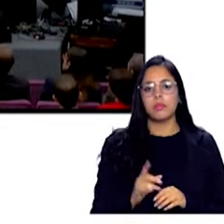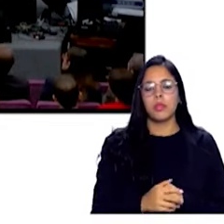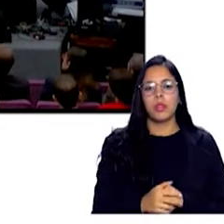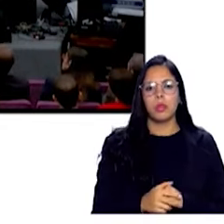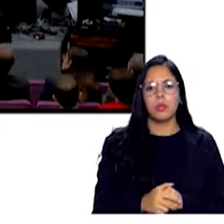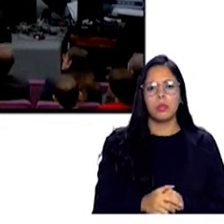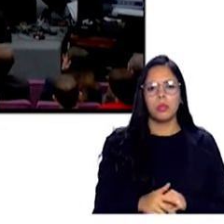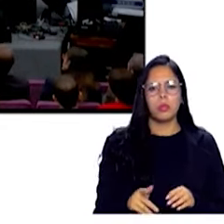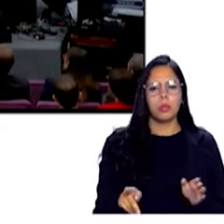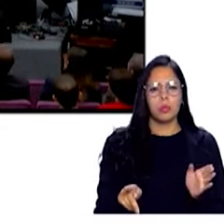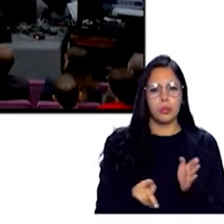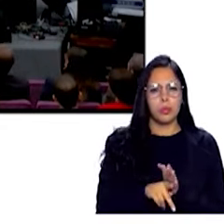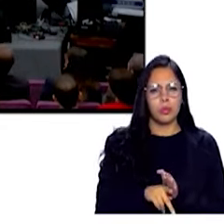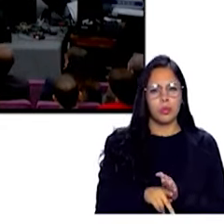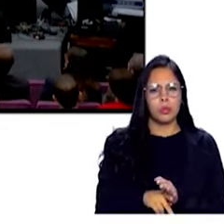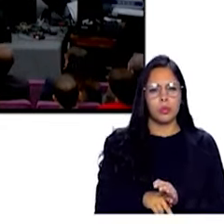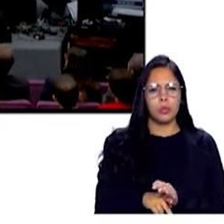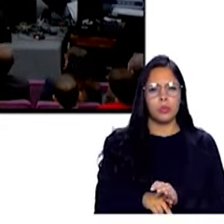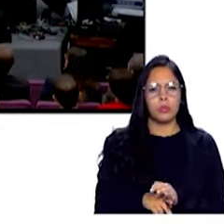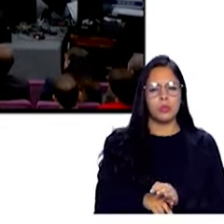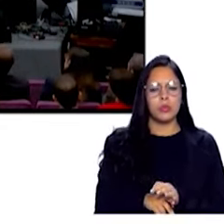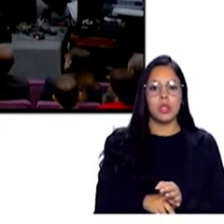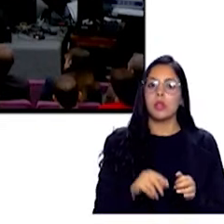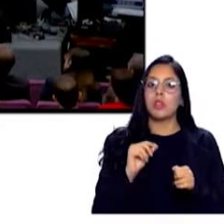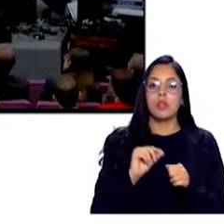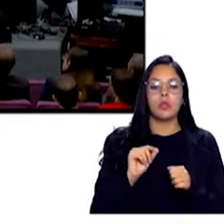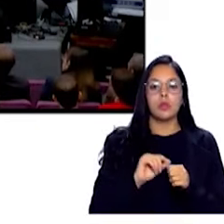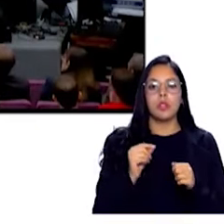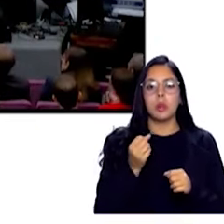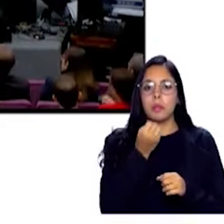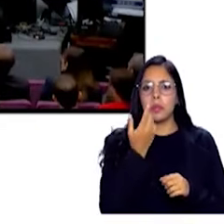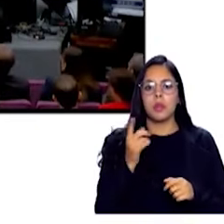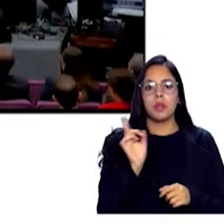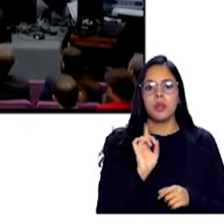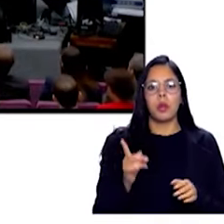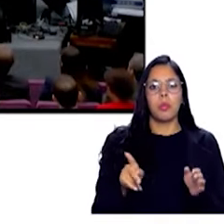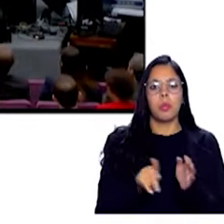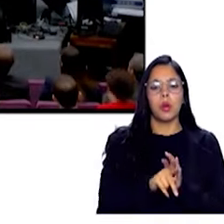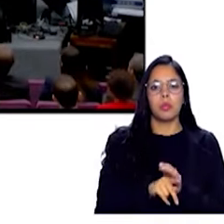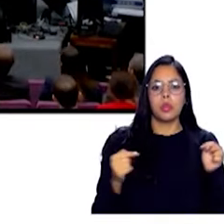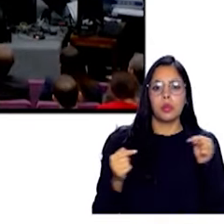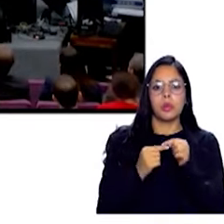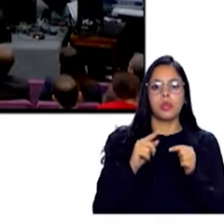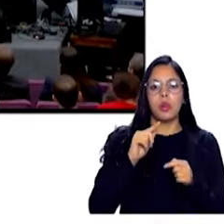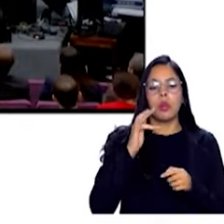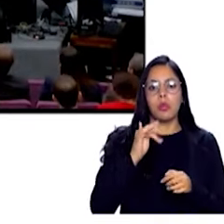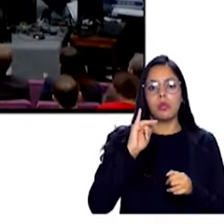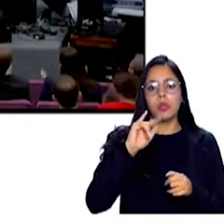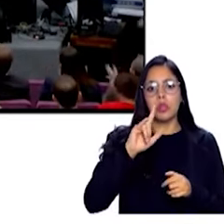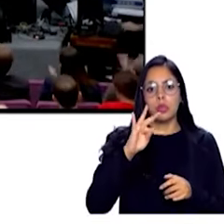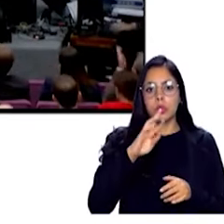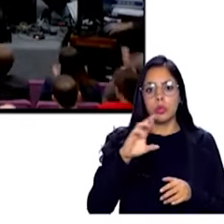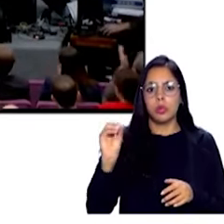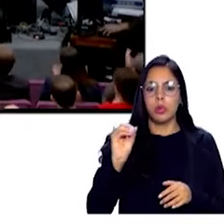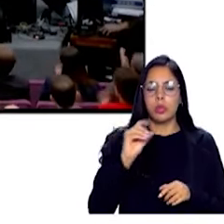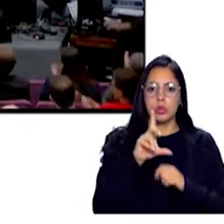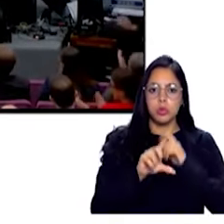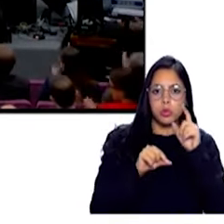dell'app del filtro di cui l'articolo 360 Bis in cassazione Muito